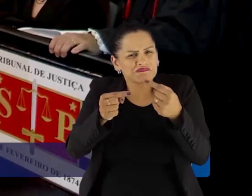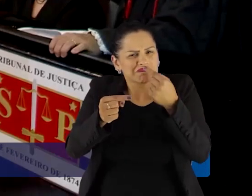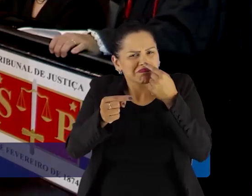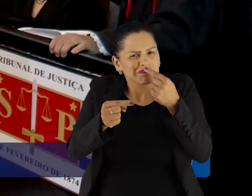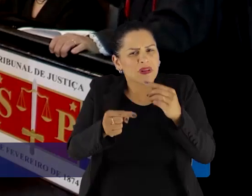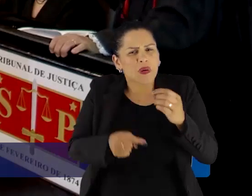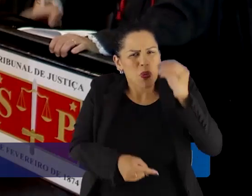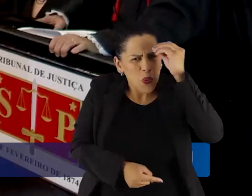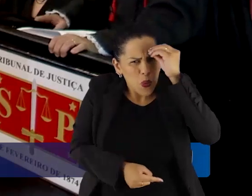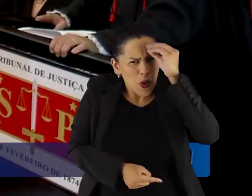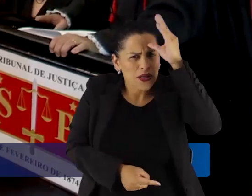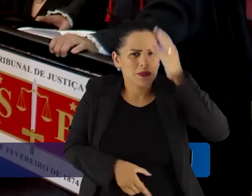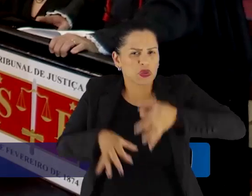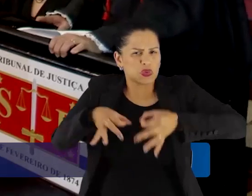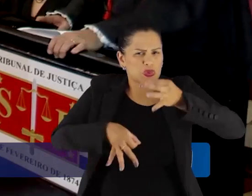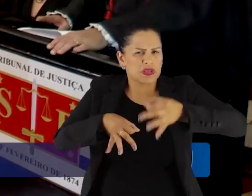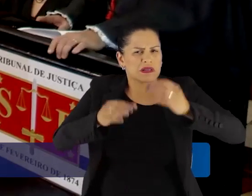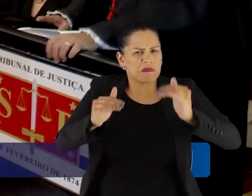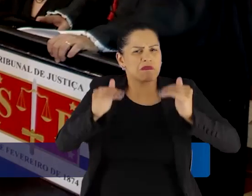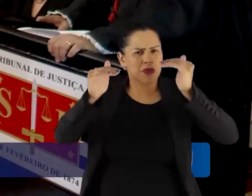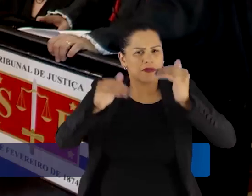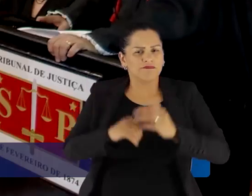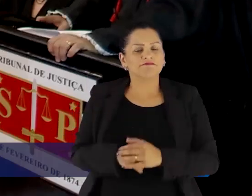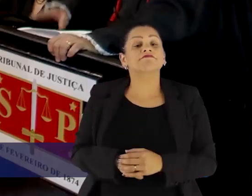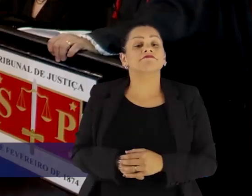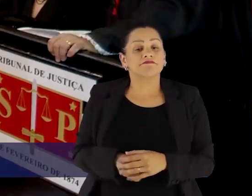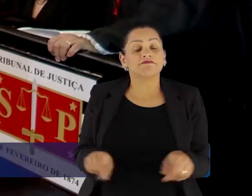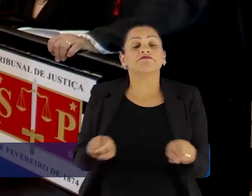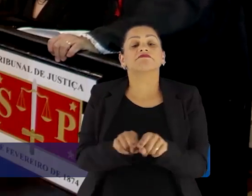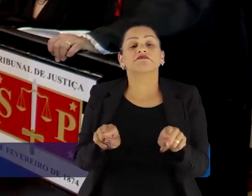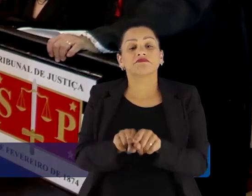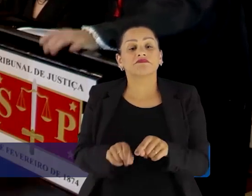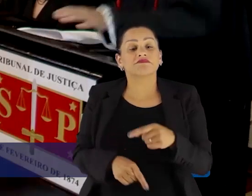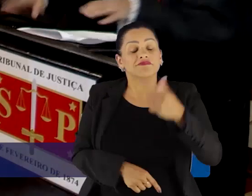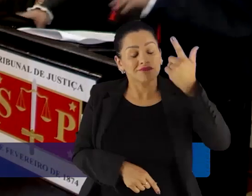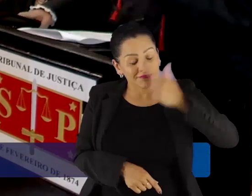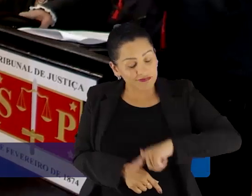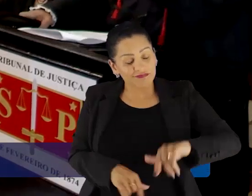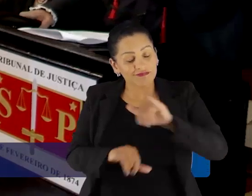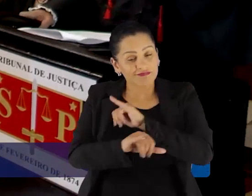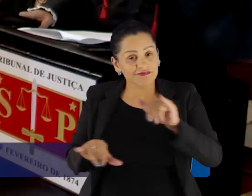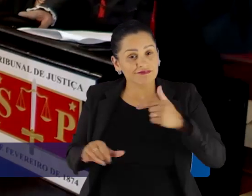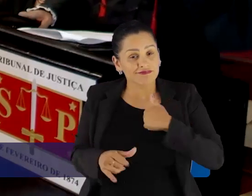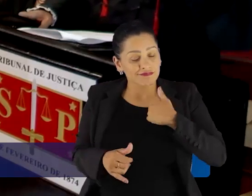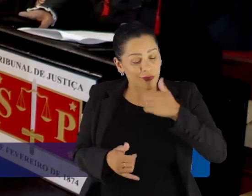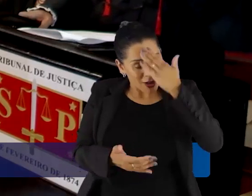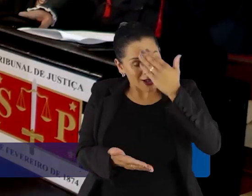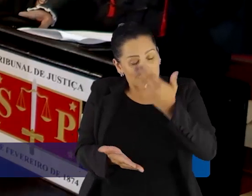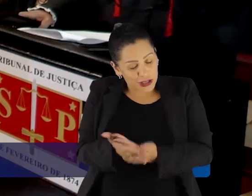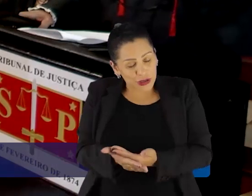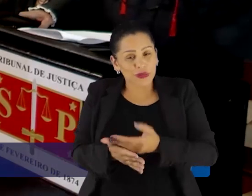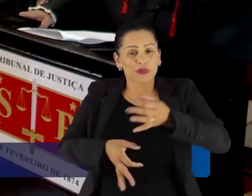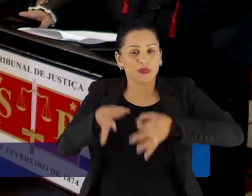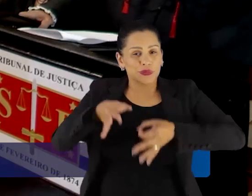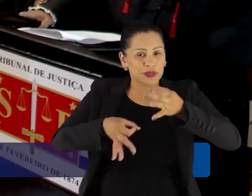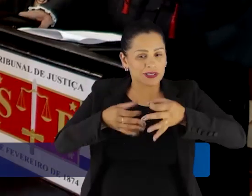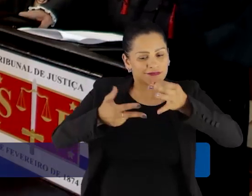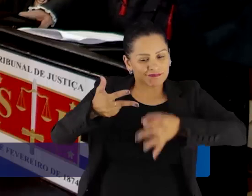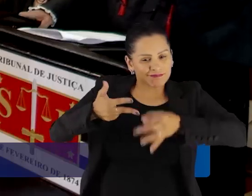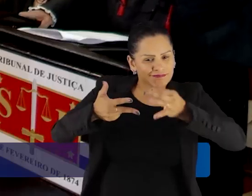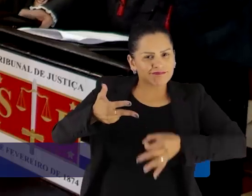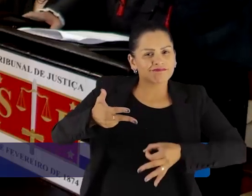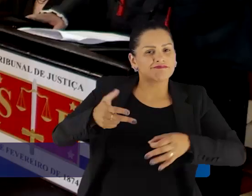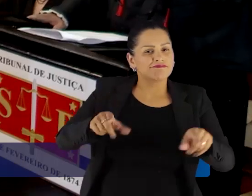jurídico eu encerro renovando meu Credo no poder judiciário valendo-se